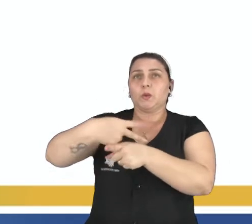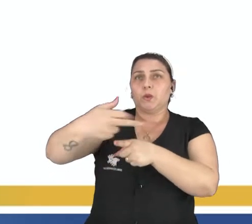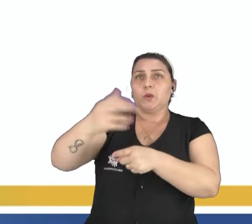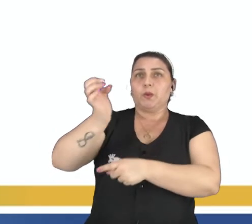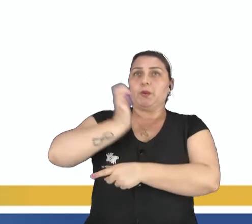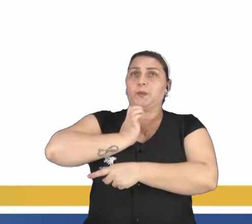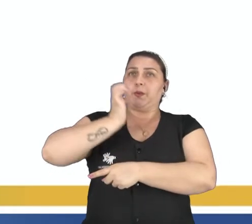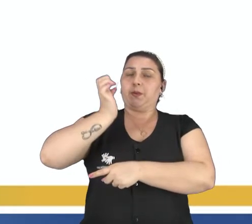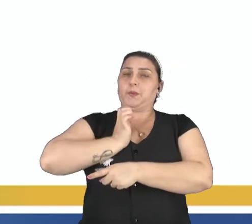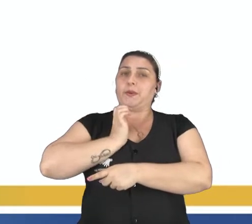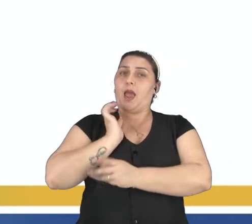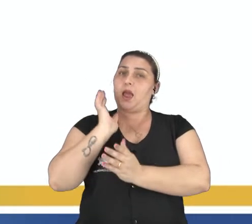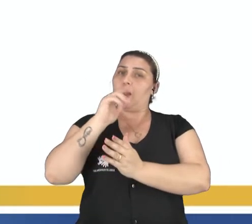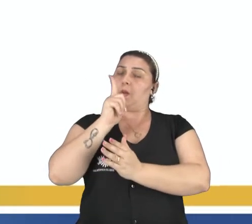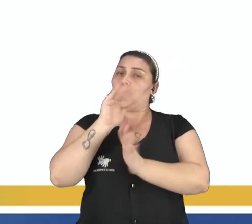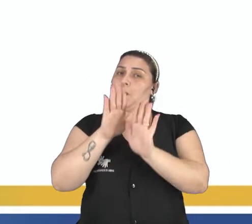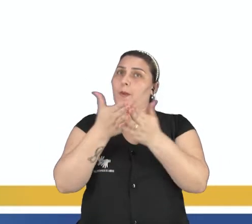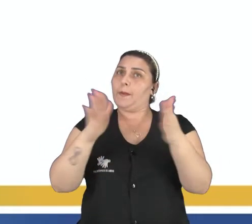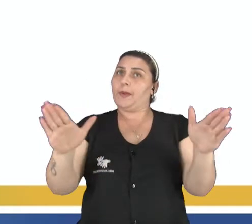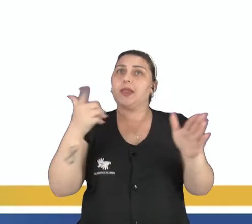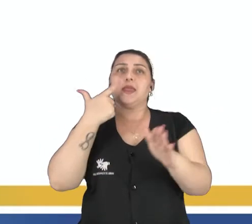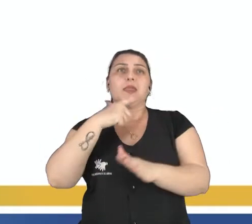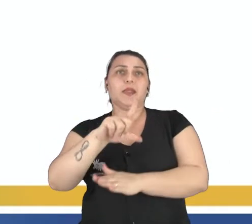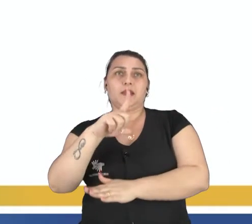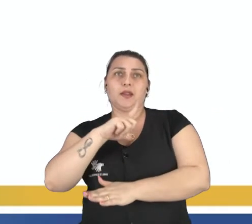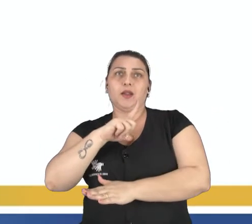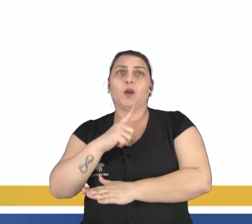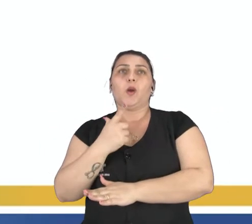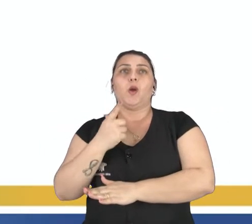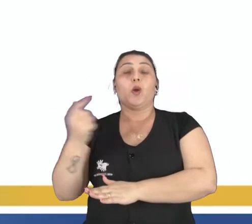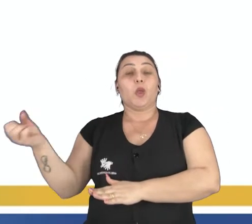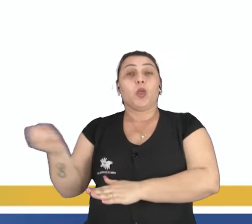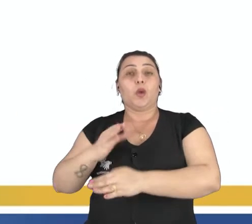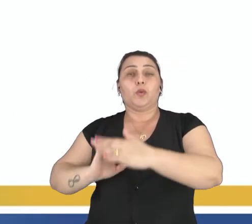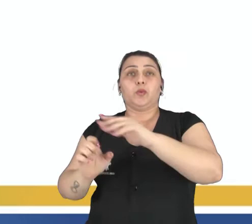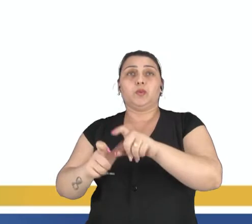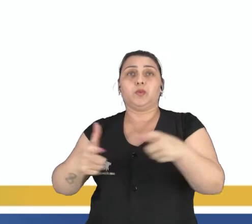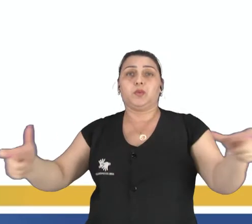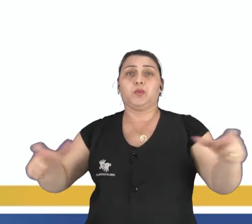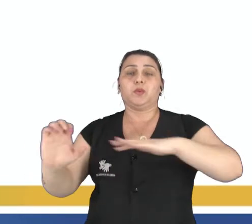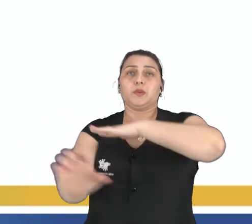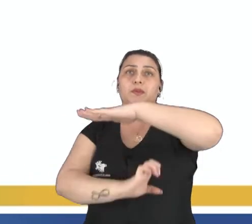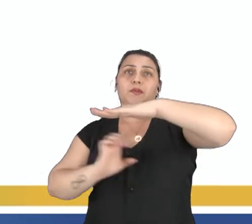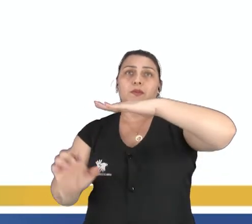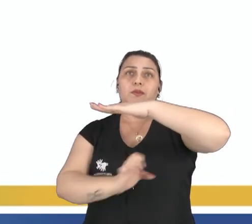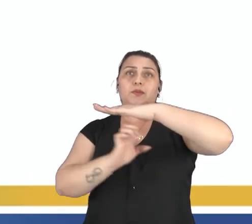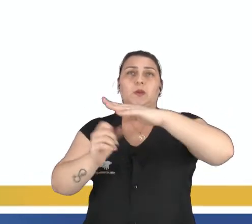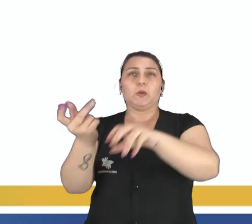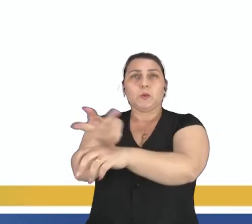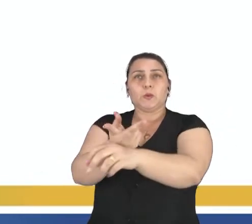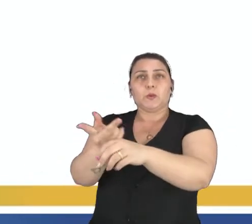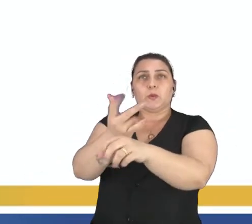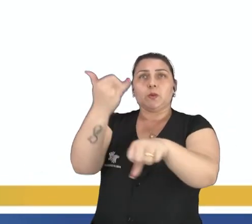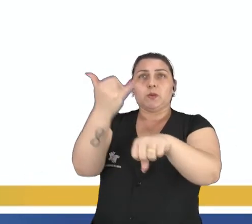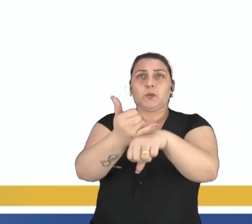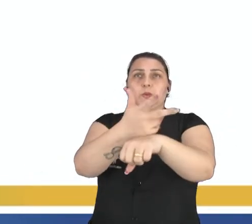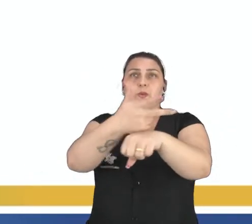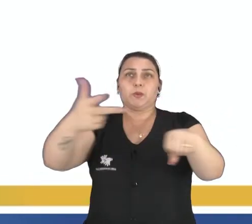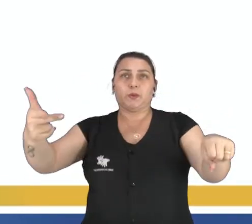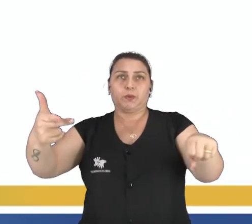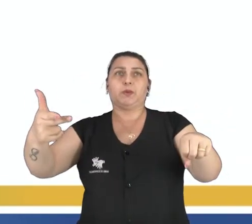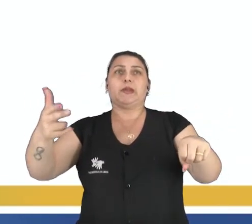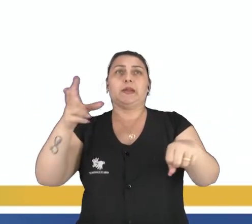conquistar riquezas no além-mar, obtendo novos mercados e expandindo o comércio. A busca por